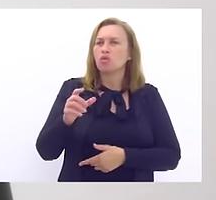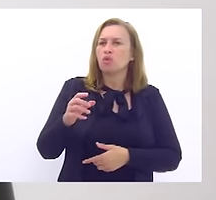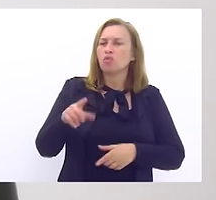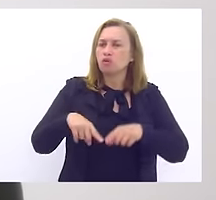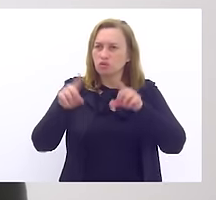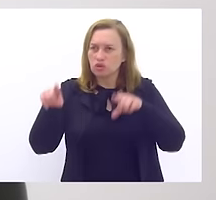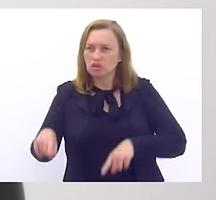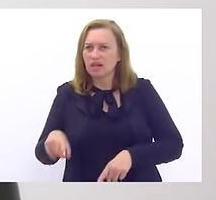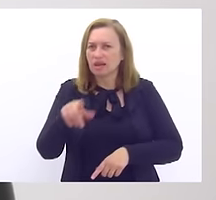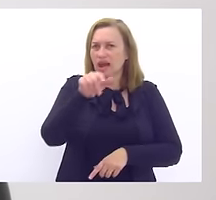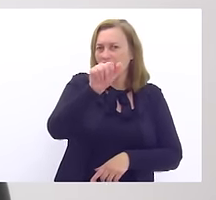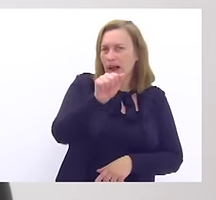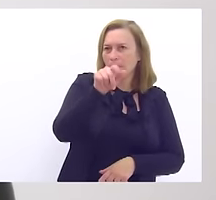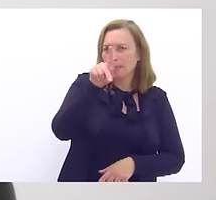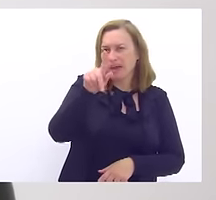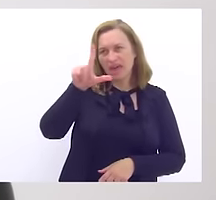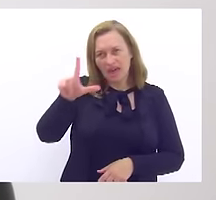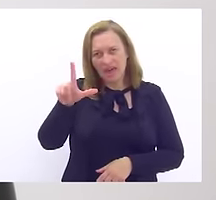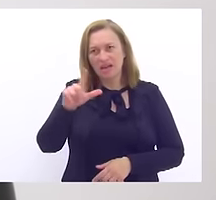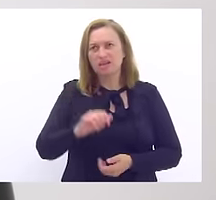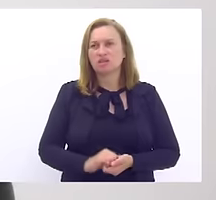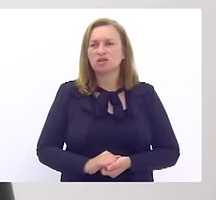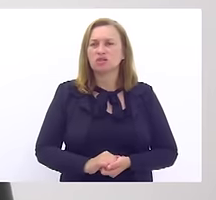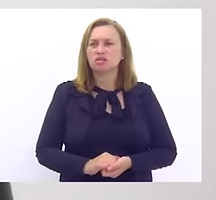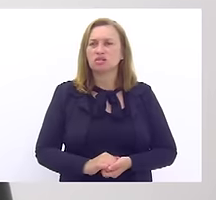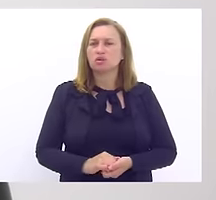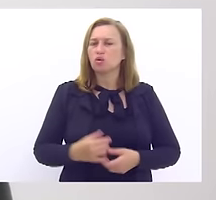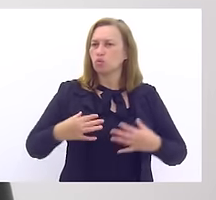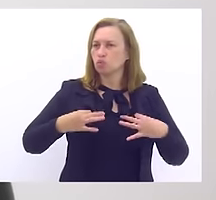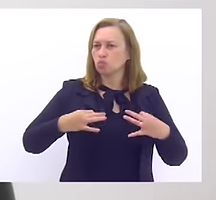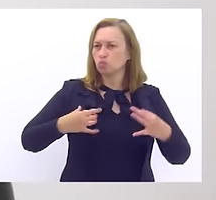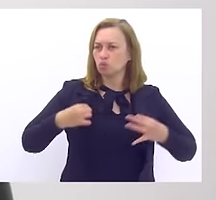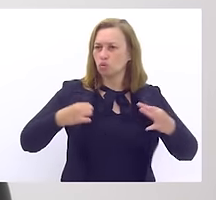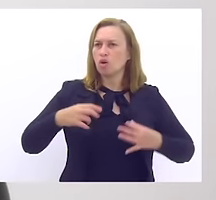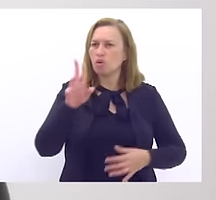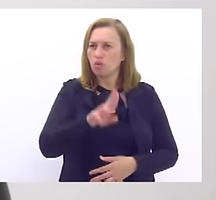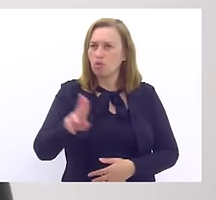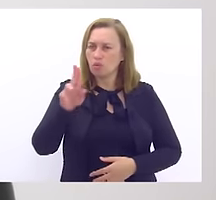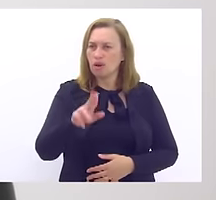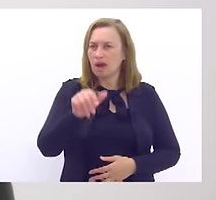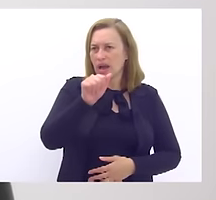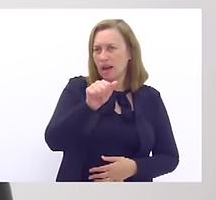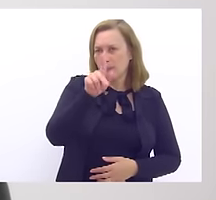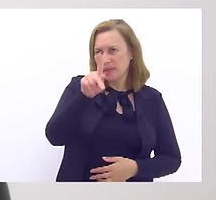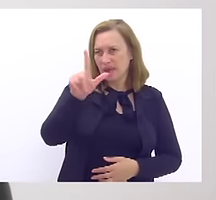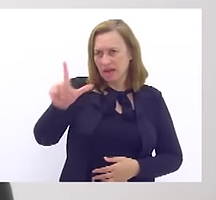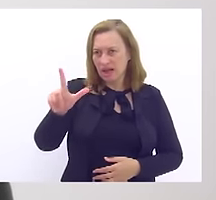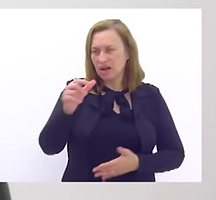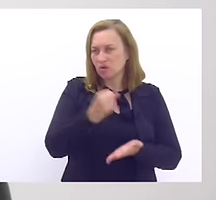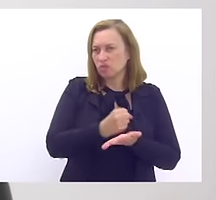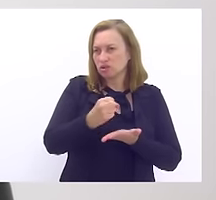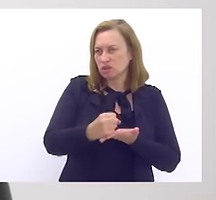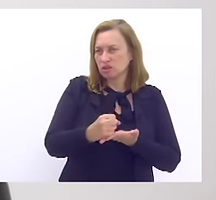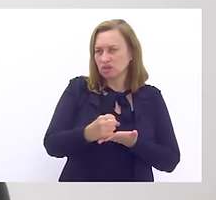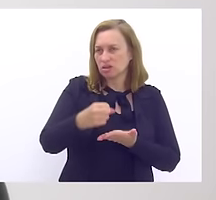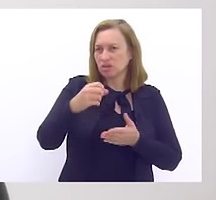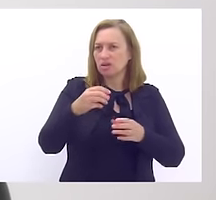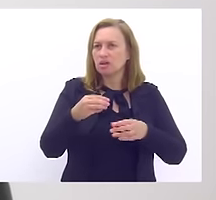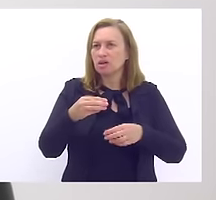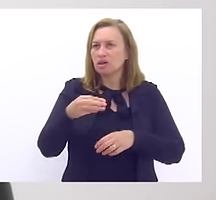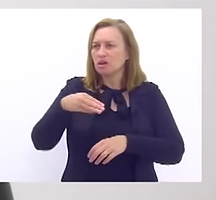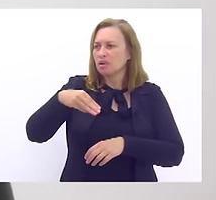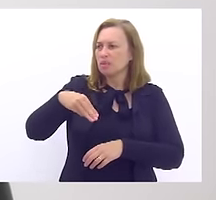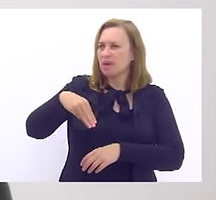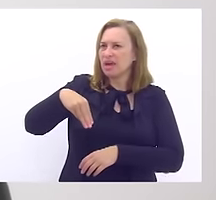o funcionário dito usando a roupa da pl mas é contratado por meio pela Fox